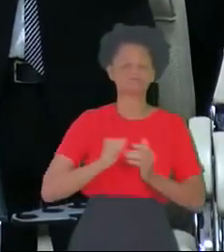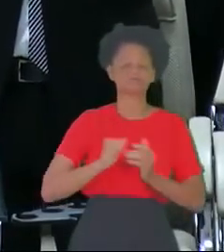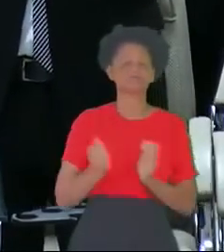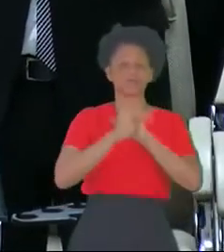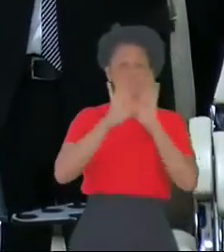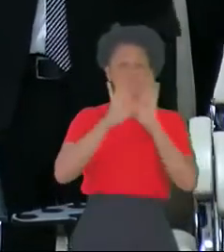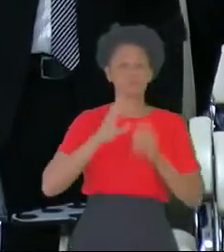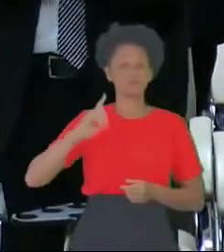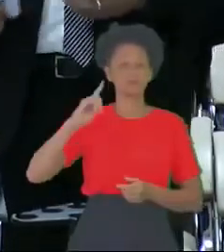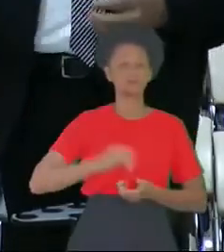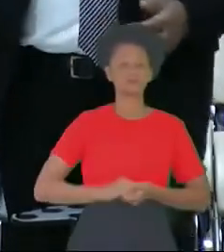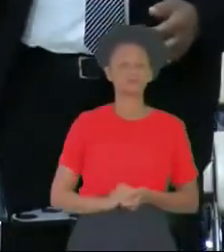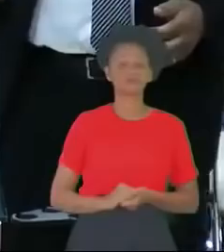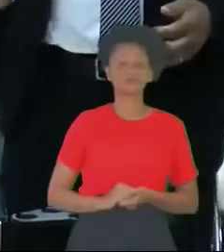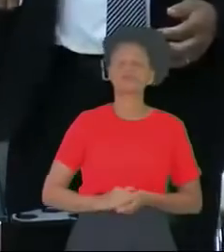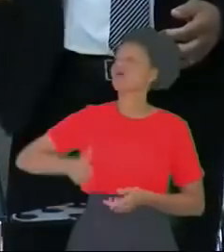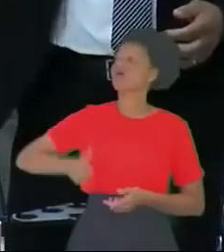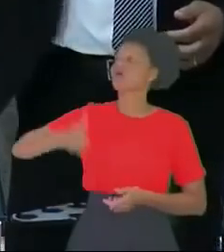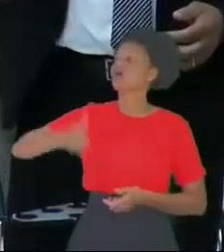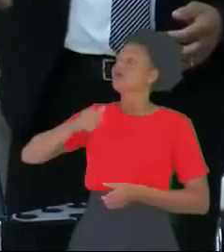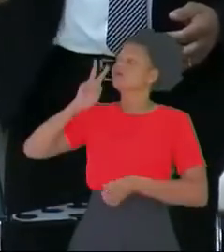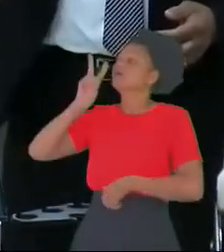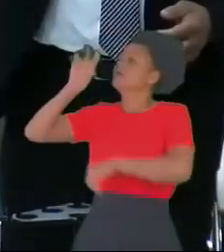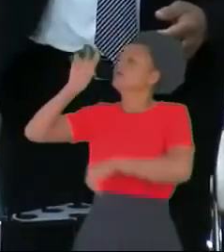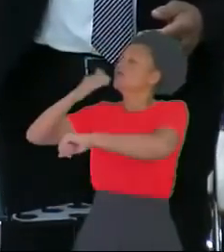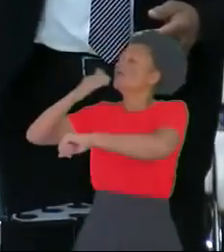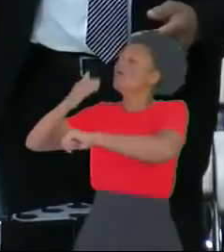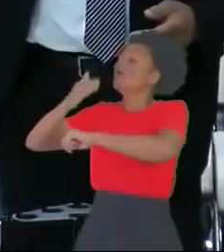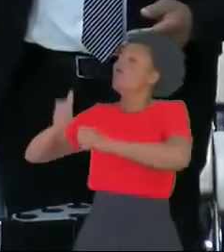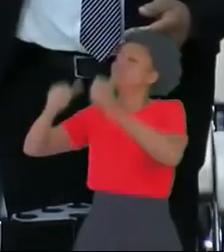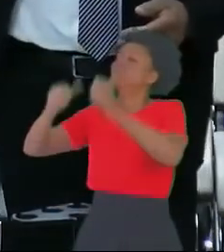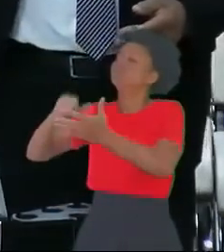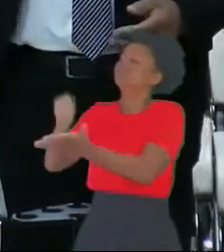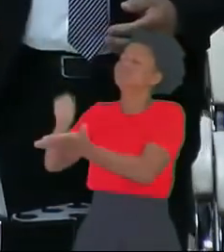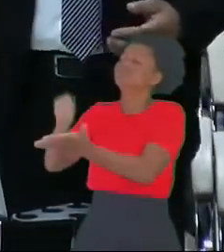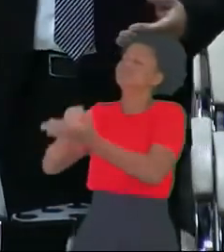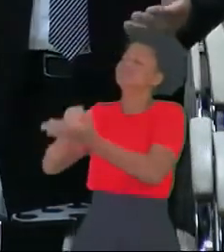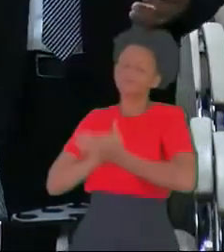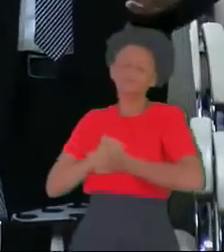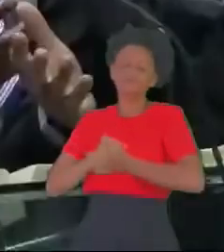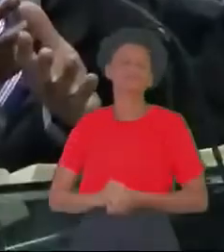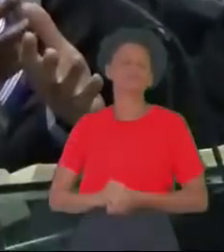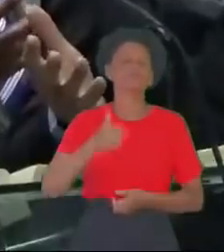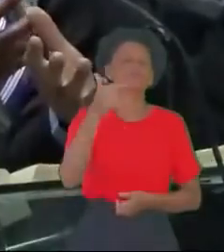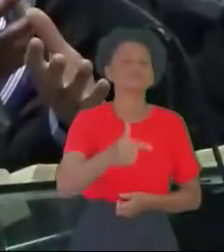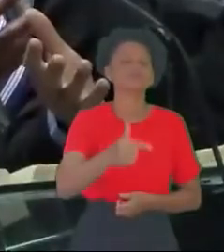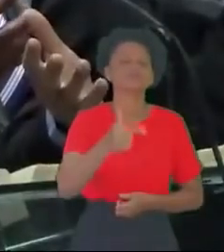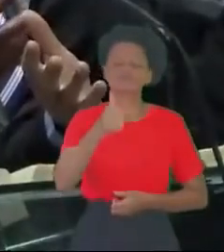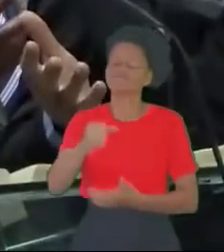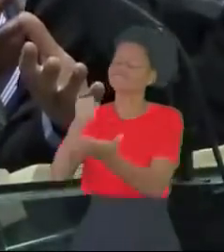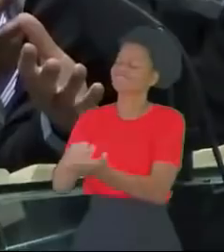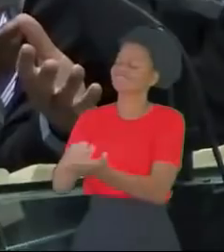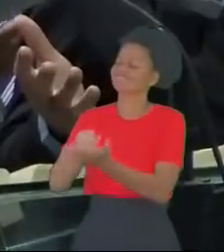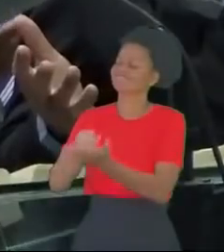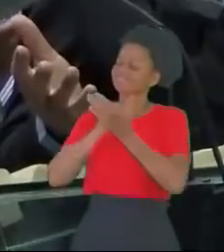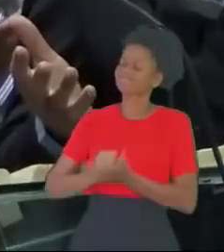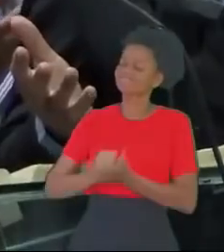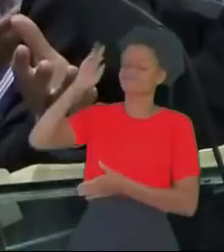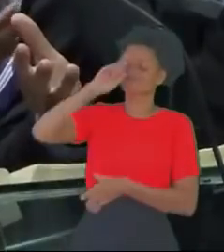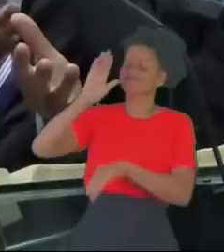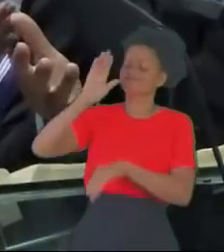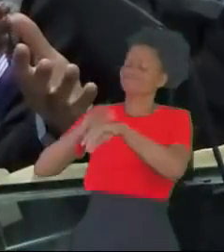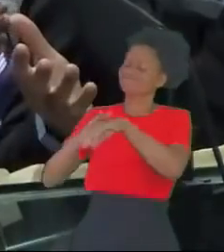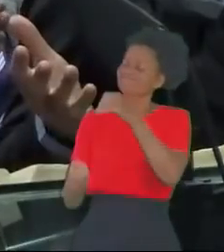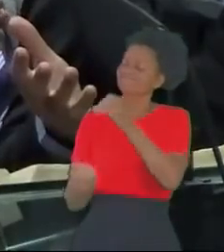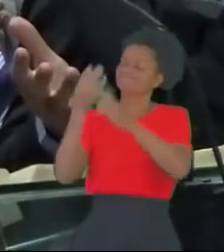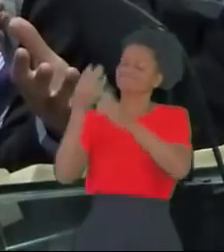Deus. Elevo os meus olhos para os montes, de onde me virá o socorro? O meu socorro vem do Senhor,